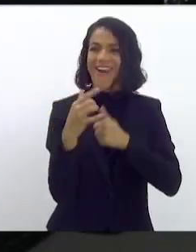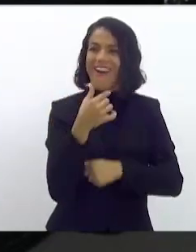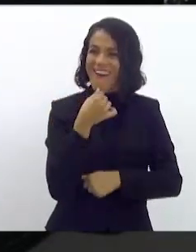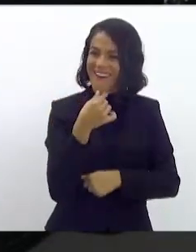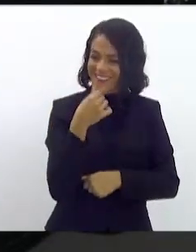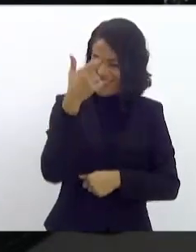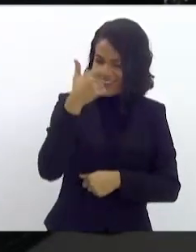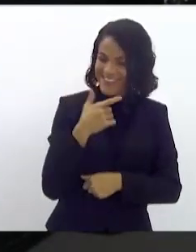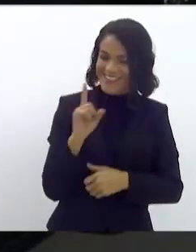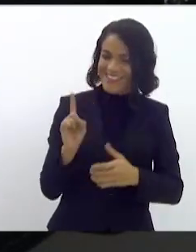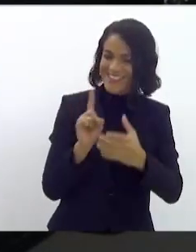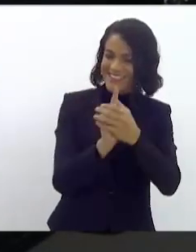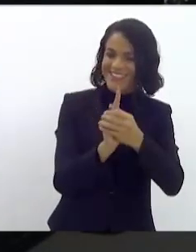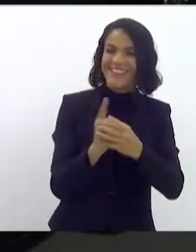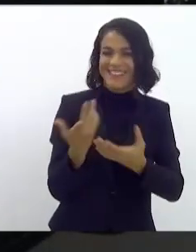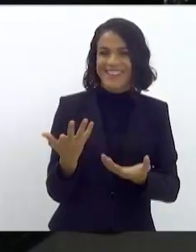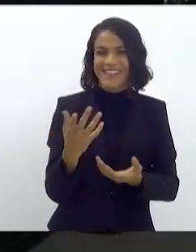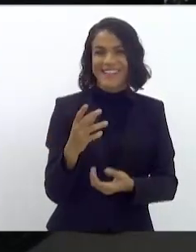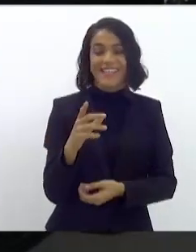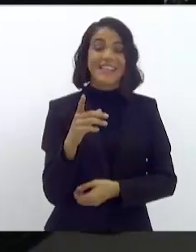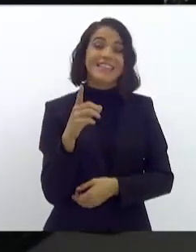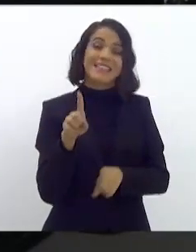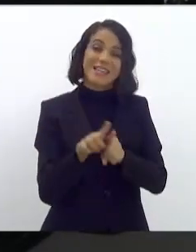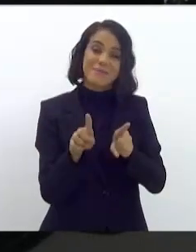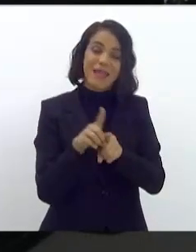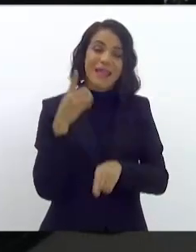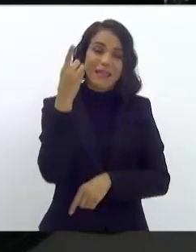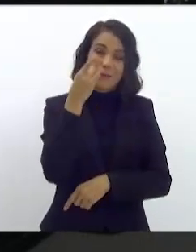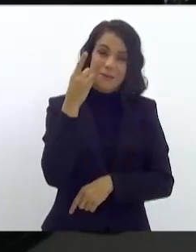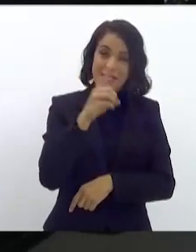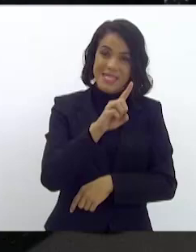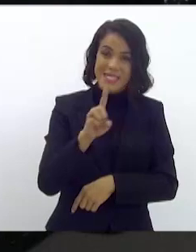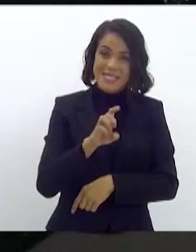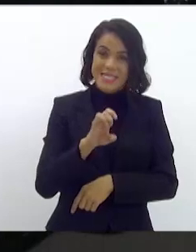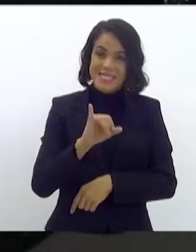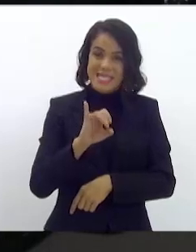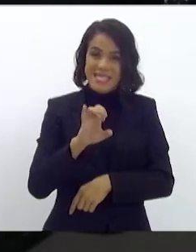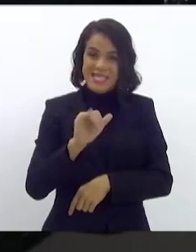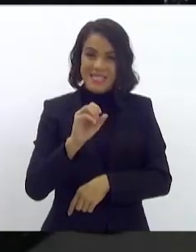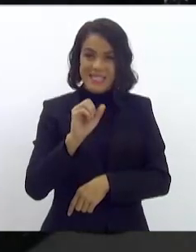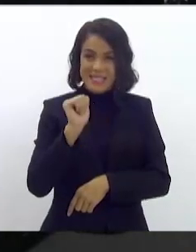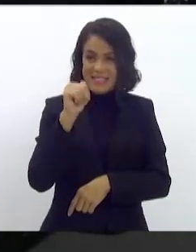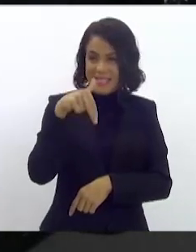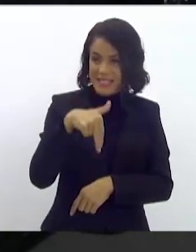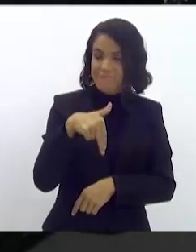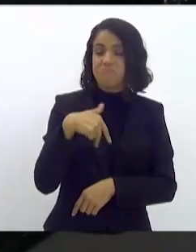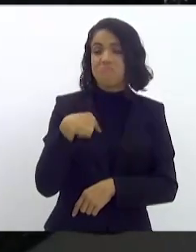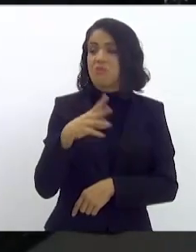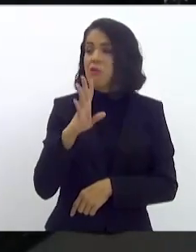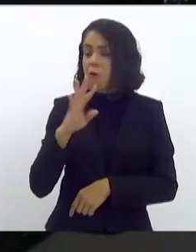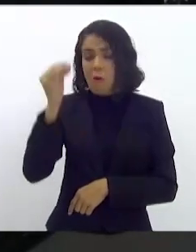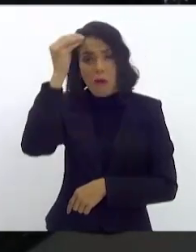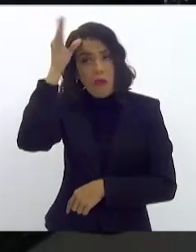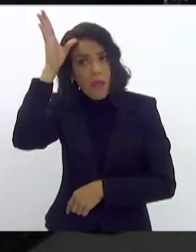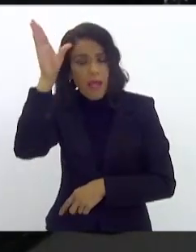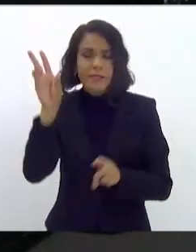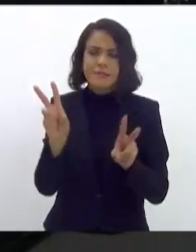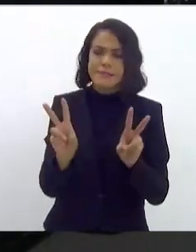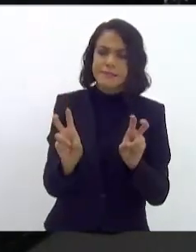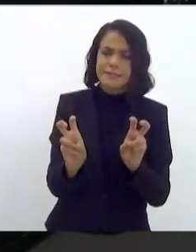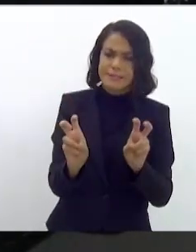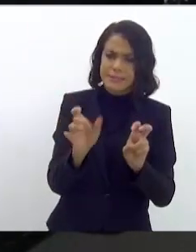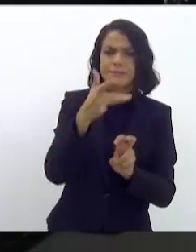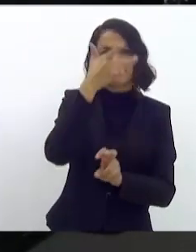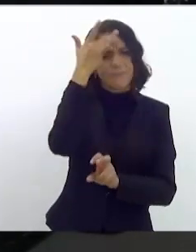deputada Zeidan dando uma série de sugestões. São pessoas conhecedoras do tema,